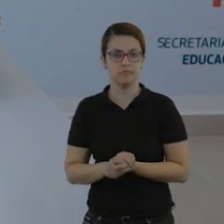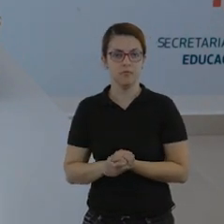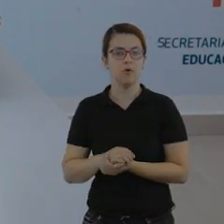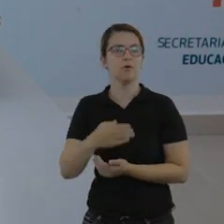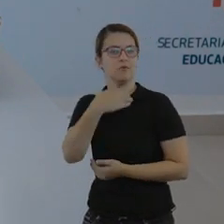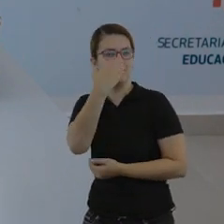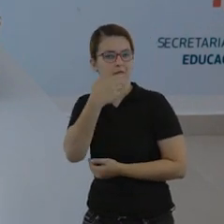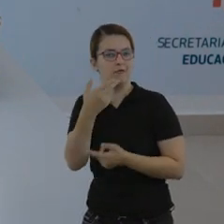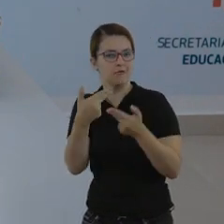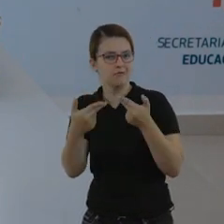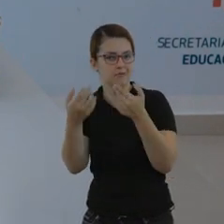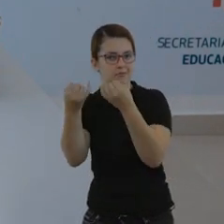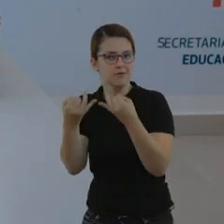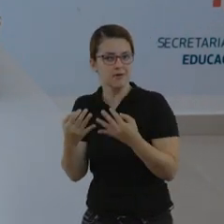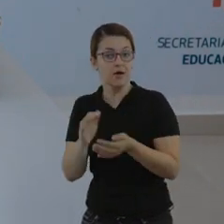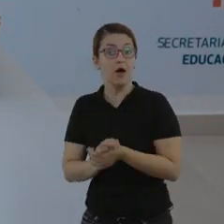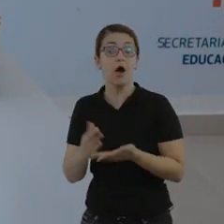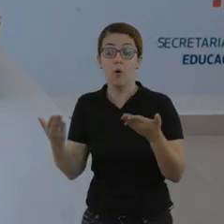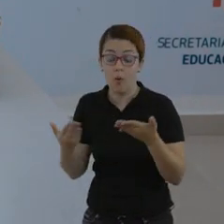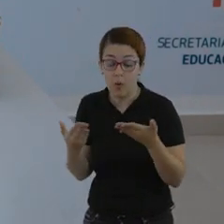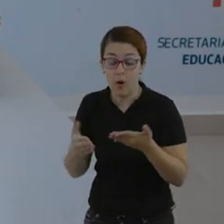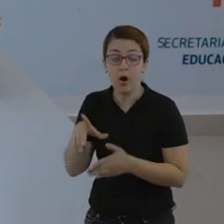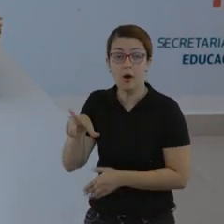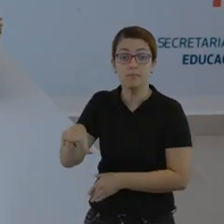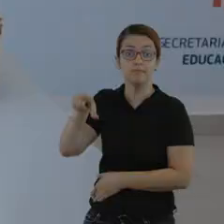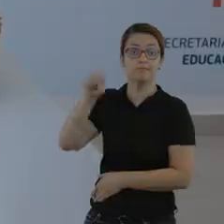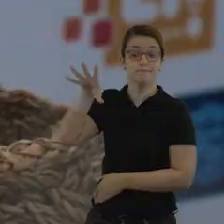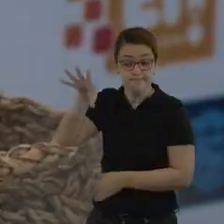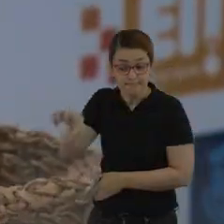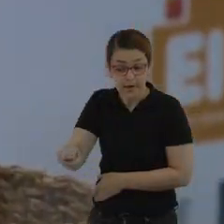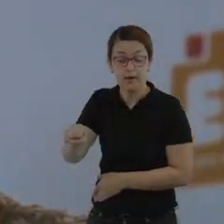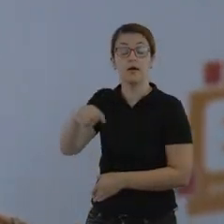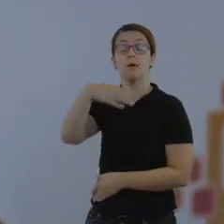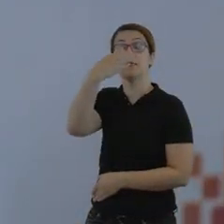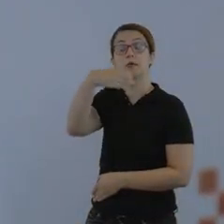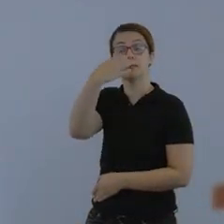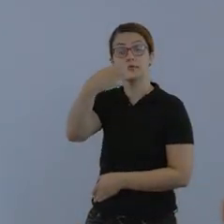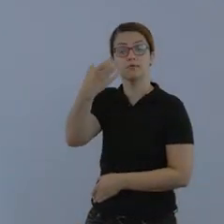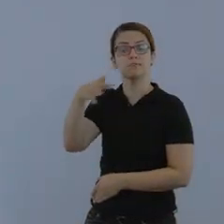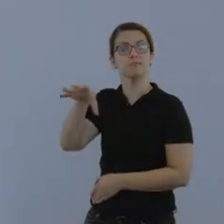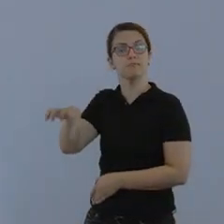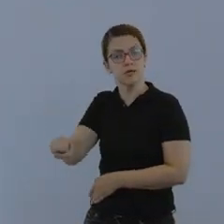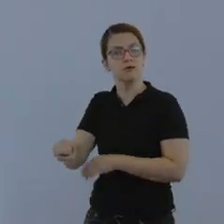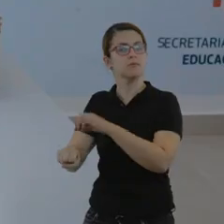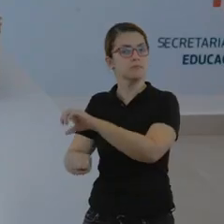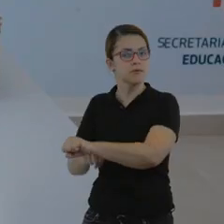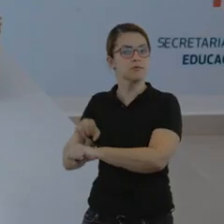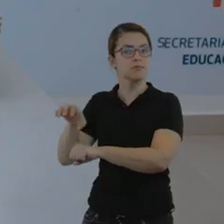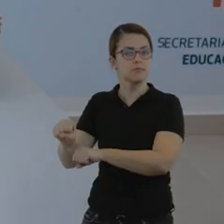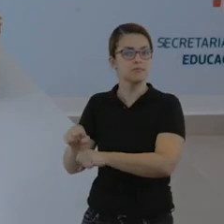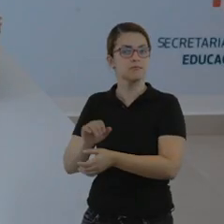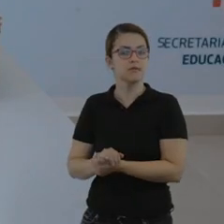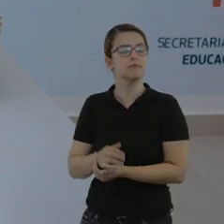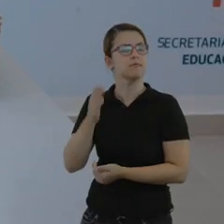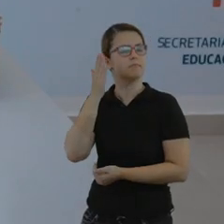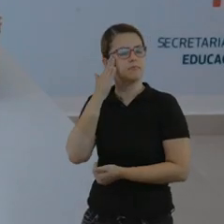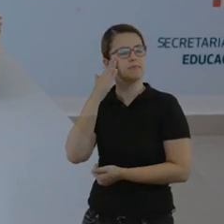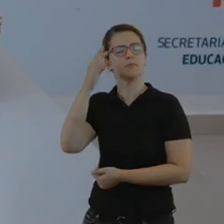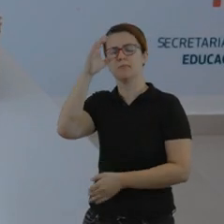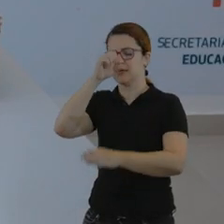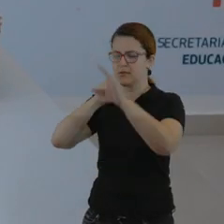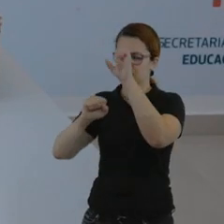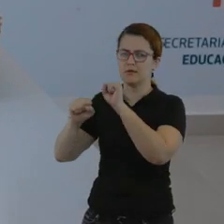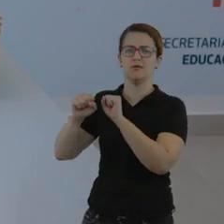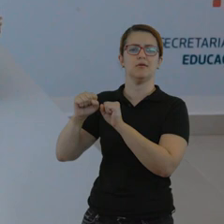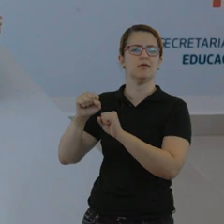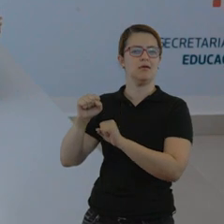própria fruta. Então agora você vai pegar a maçã. Então ele vai procurar a maçã. E aí ele vai aprender também o nome da fruta. A